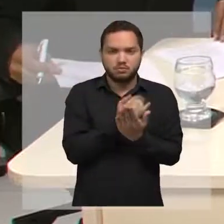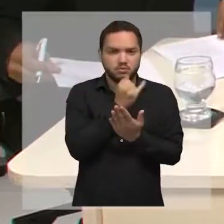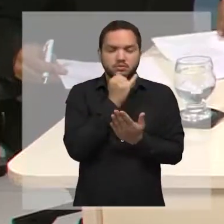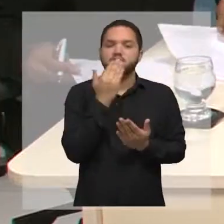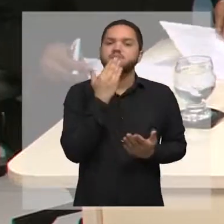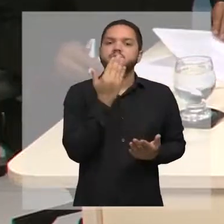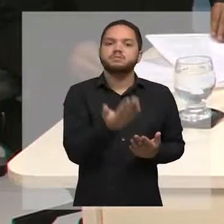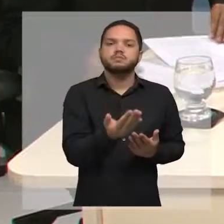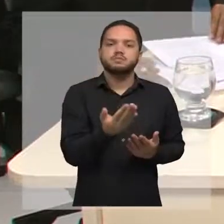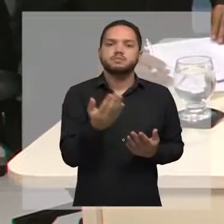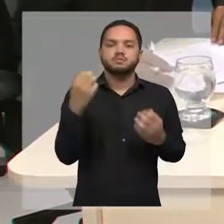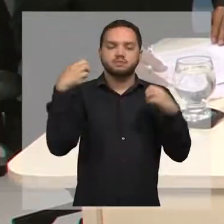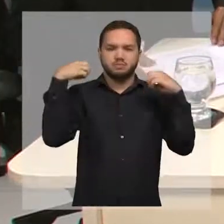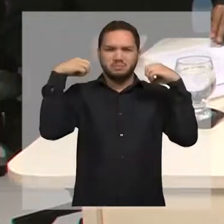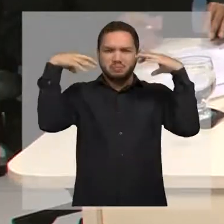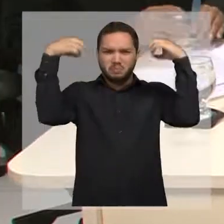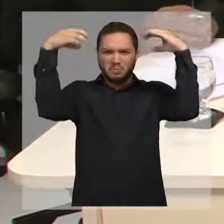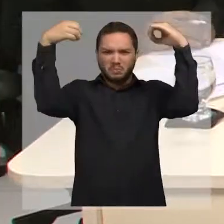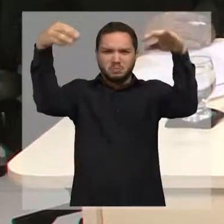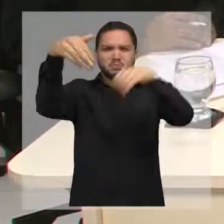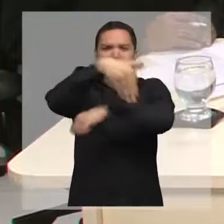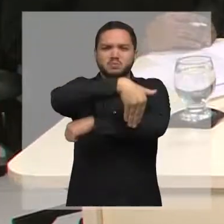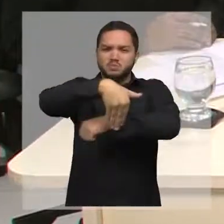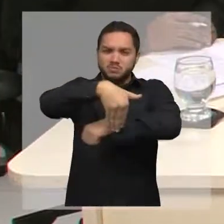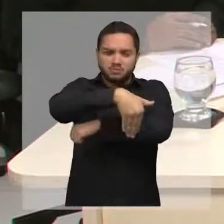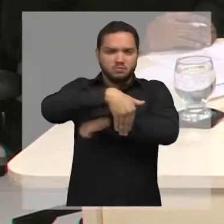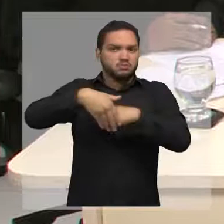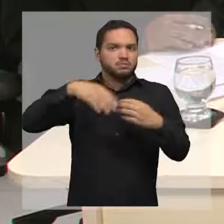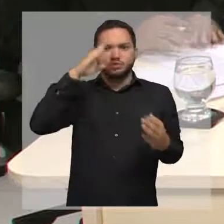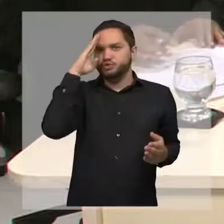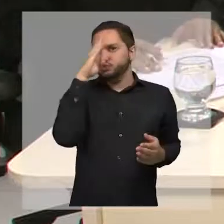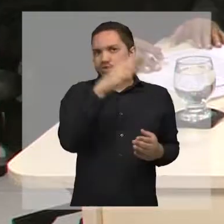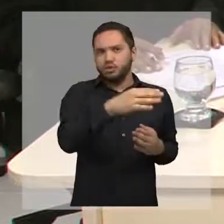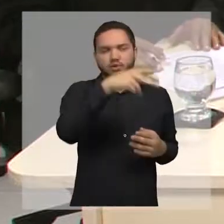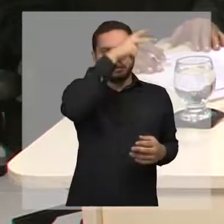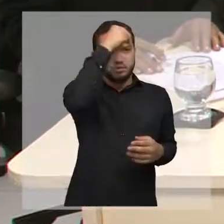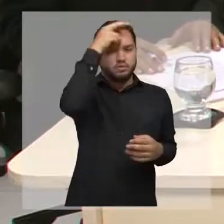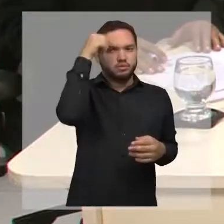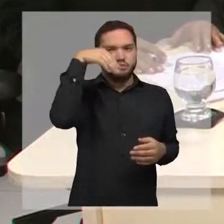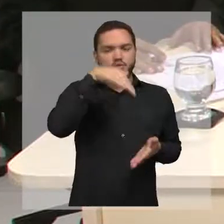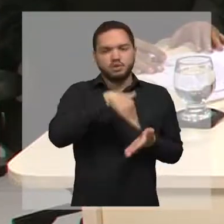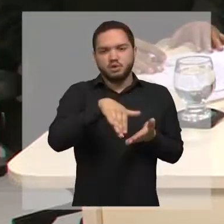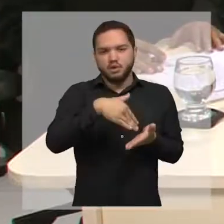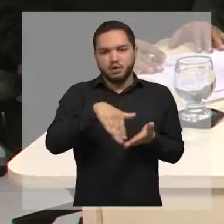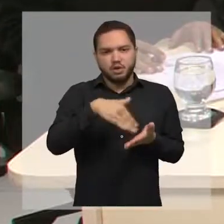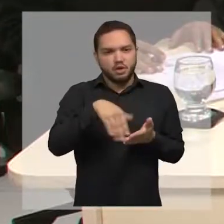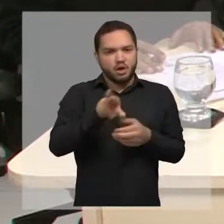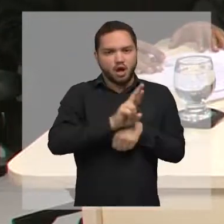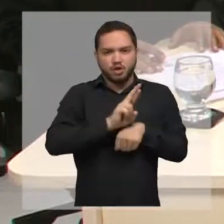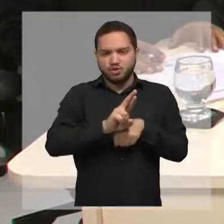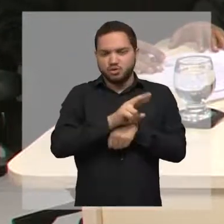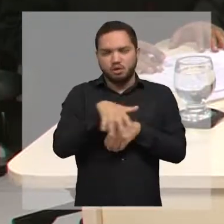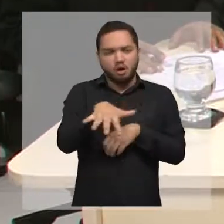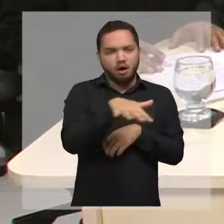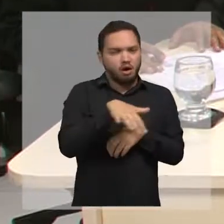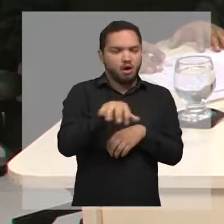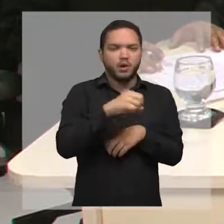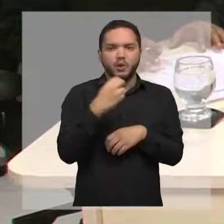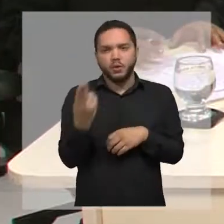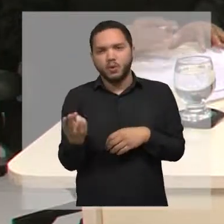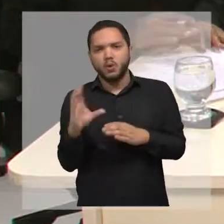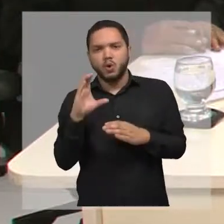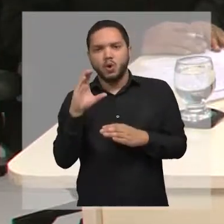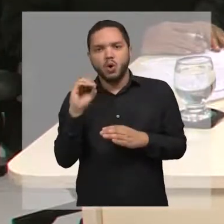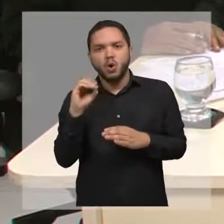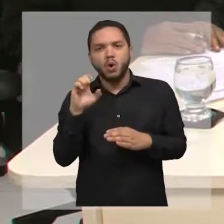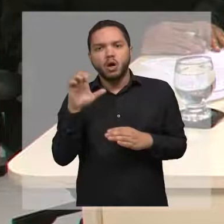requerimento de solicitação de iluminação pública. Este é despachado direto para a presidência, para a secretaria regional daquela área,